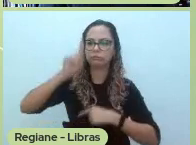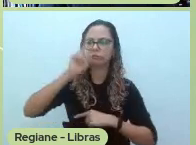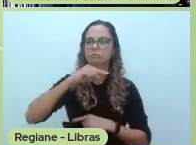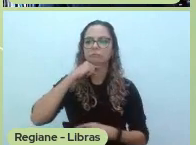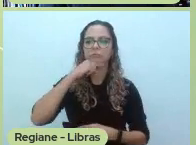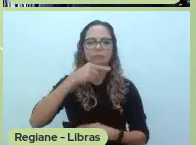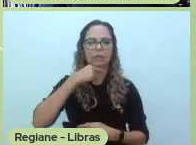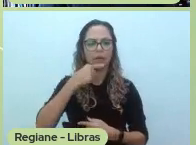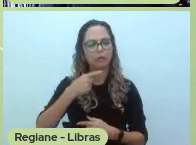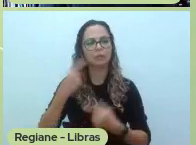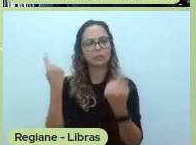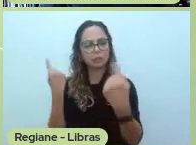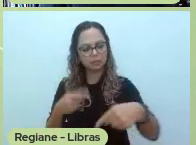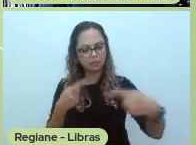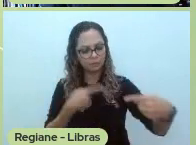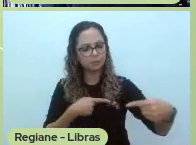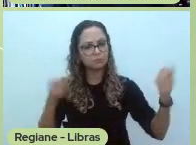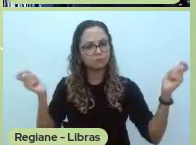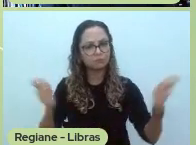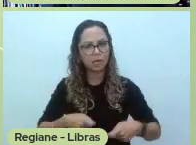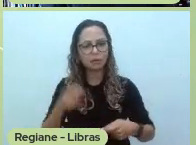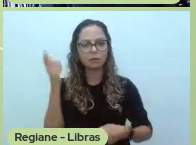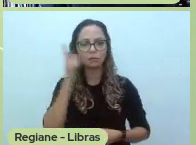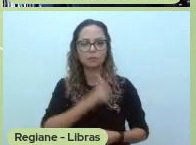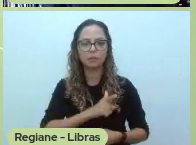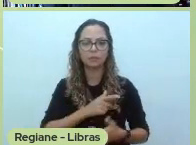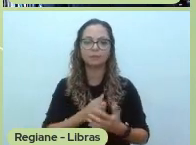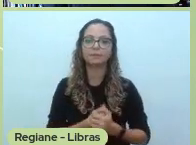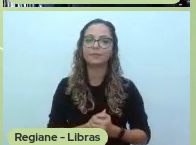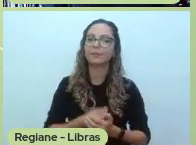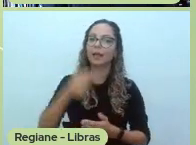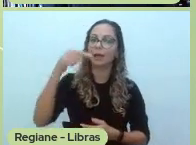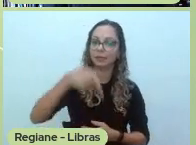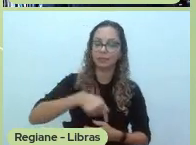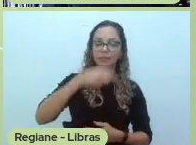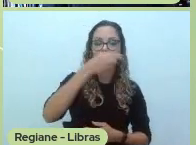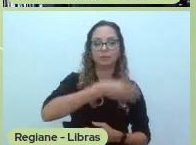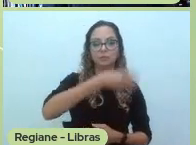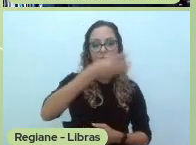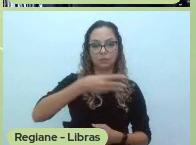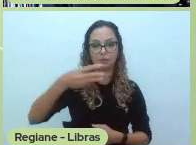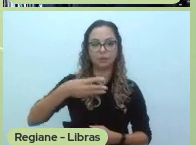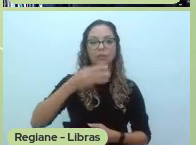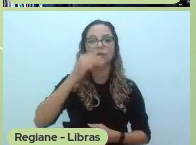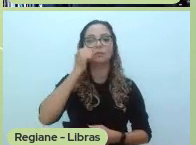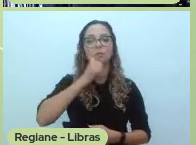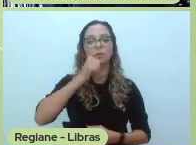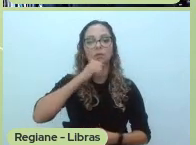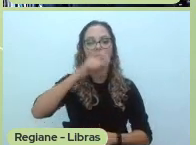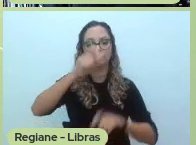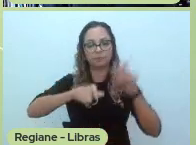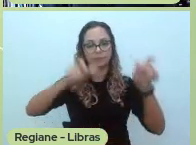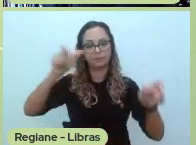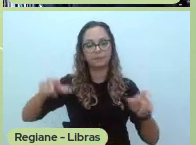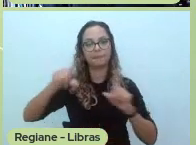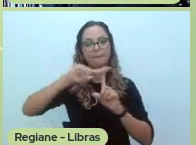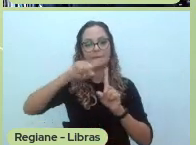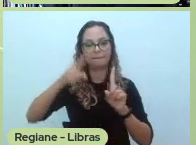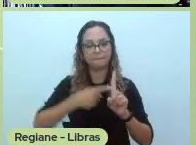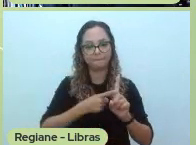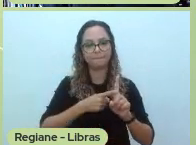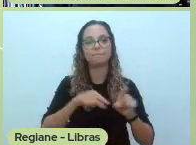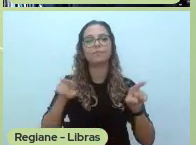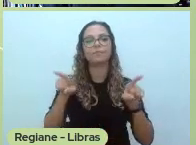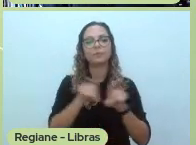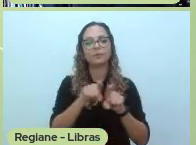novos desafios. Mas mais do que isso, aqui na TIM, não só as mulheres gestantes, mas a gente evoluiu para o conceito da